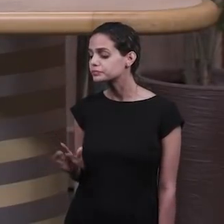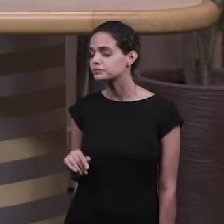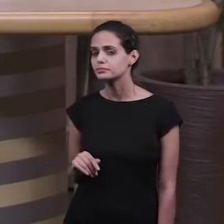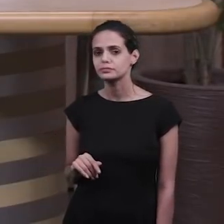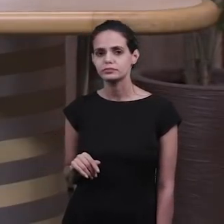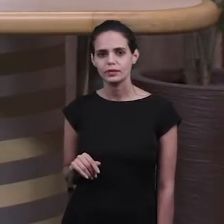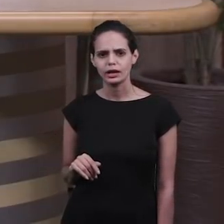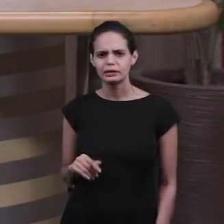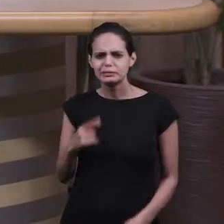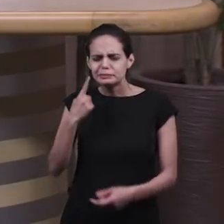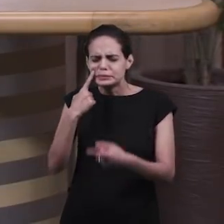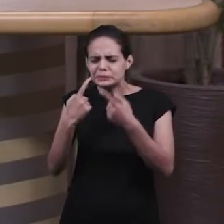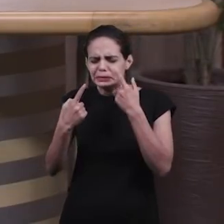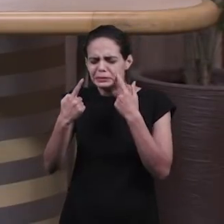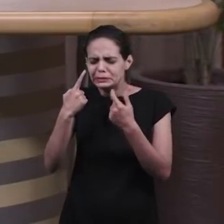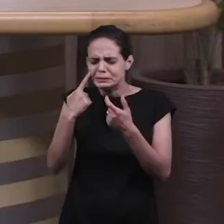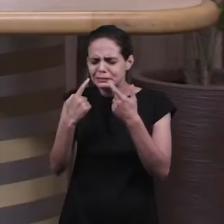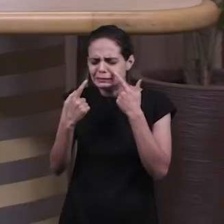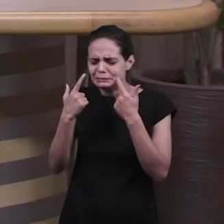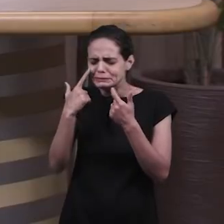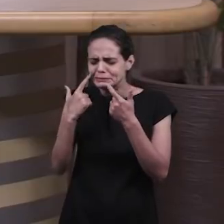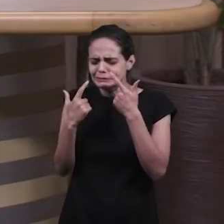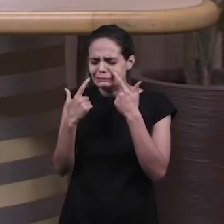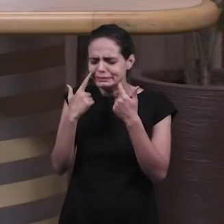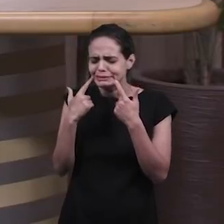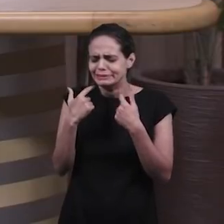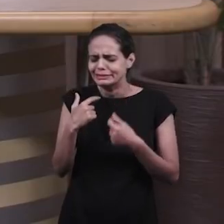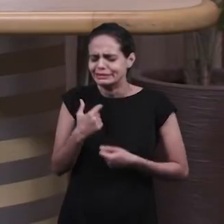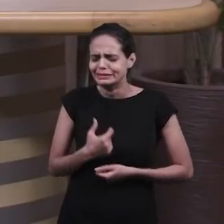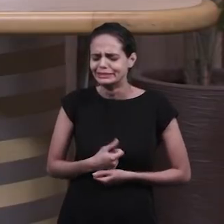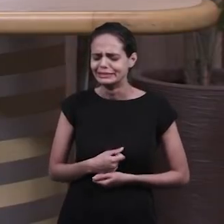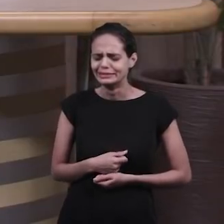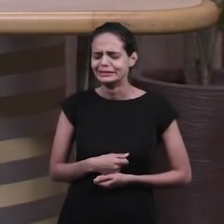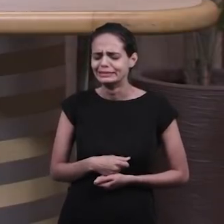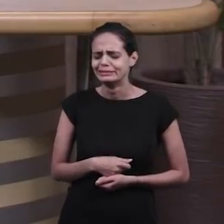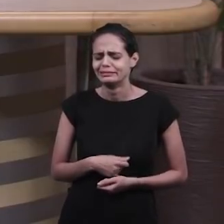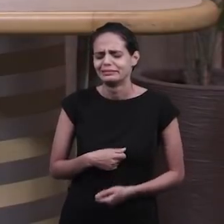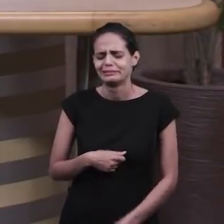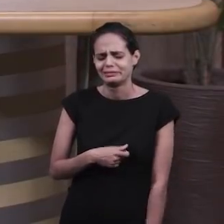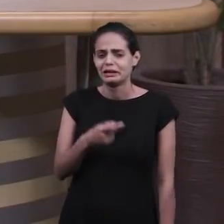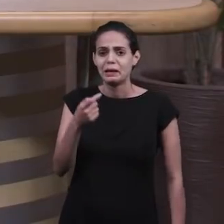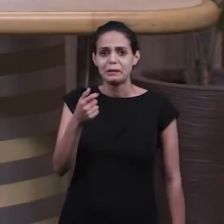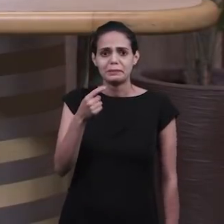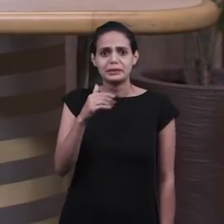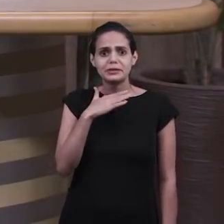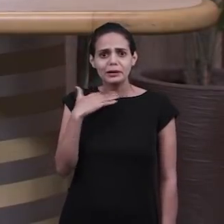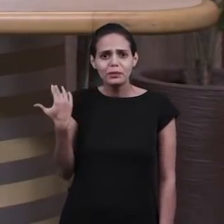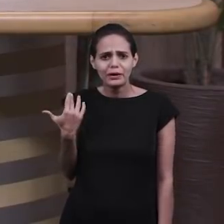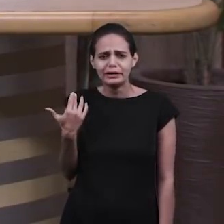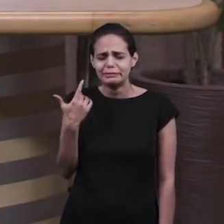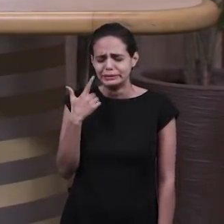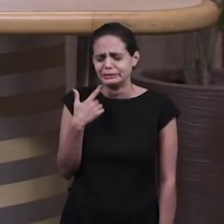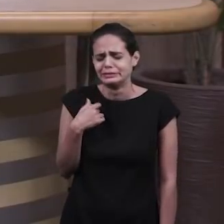começou a chorar de uma forma, parecia como ele ia morrer. Pô.